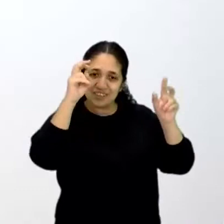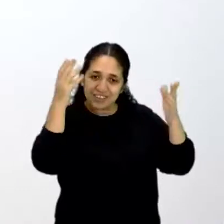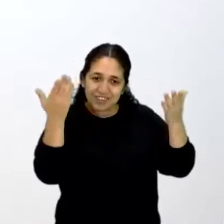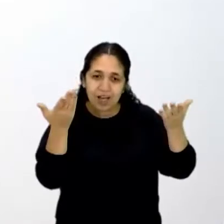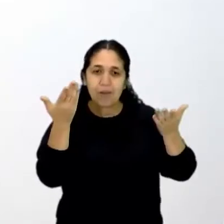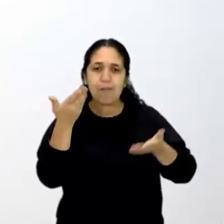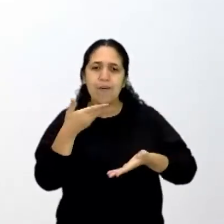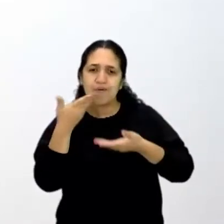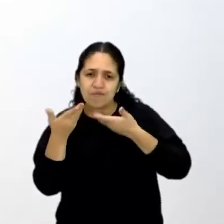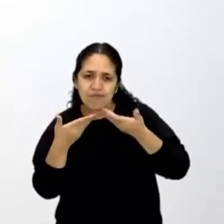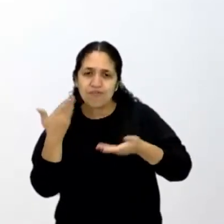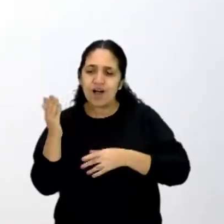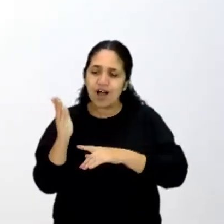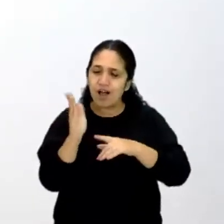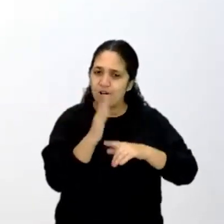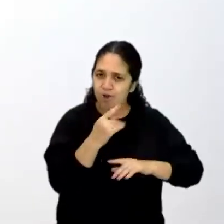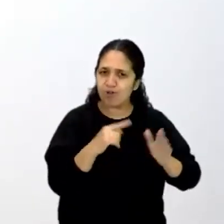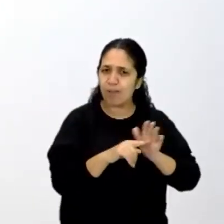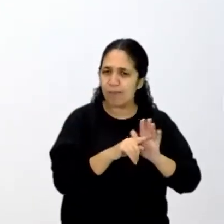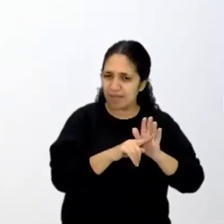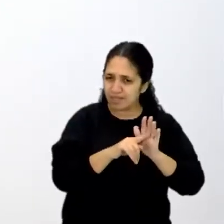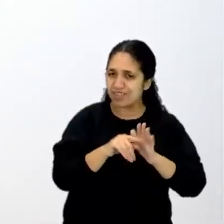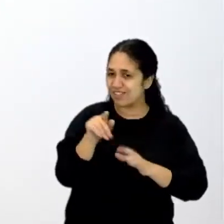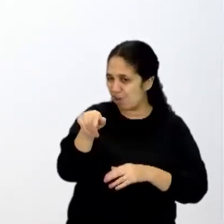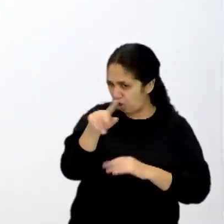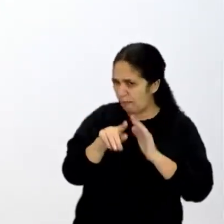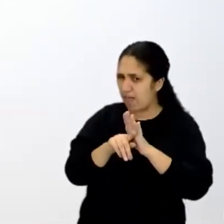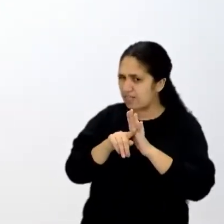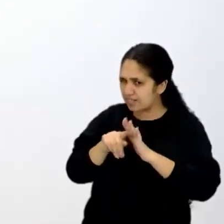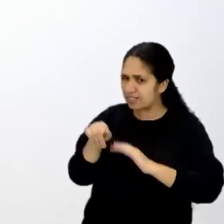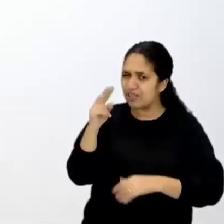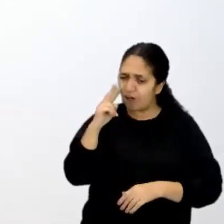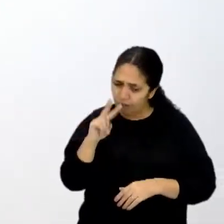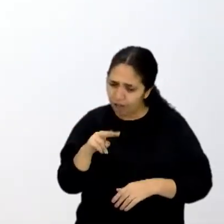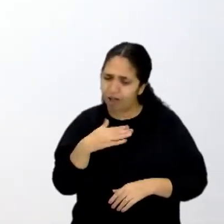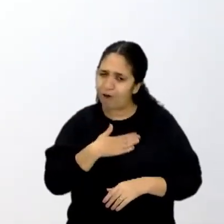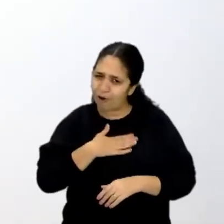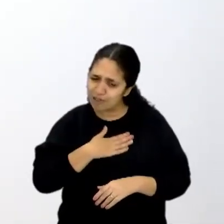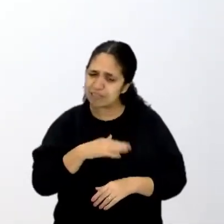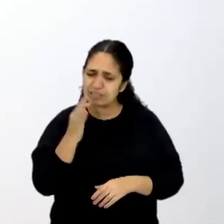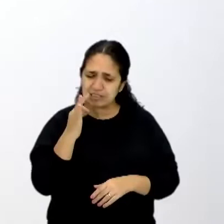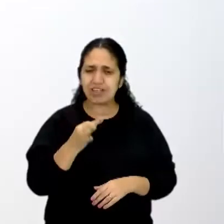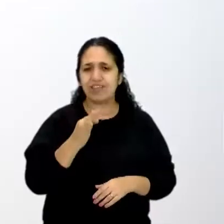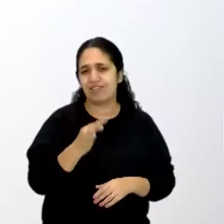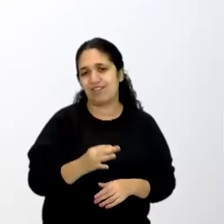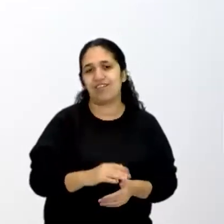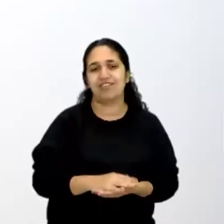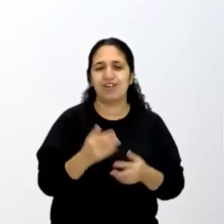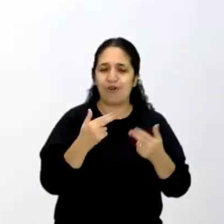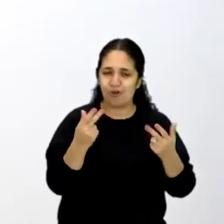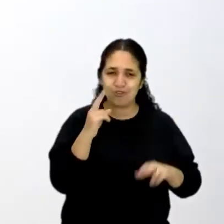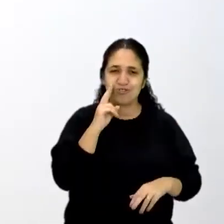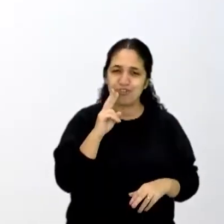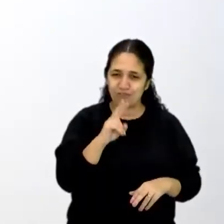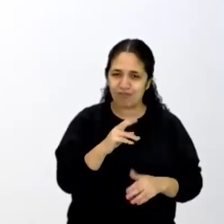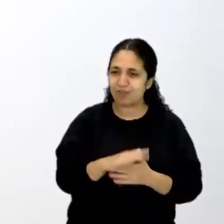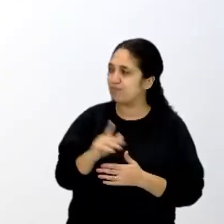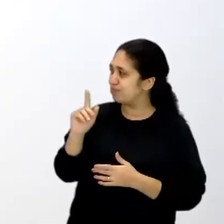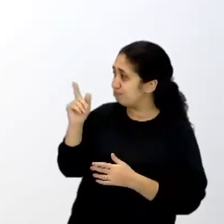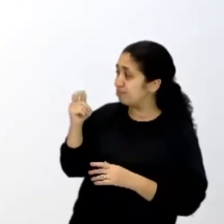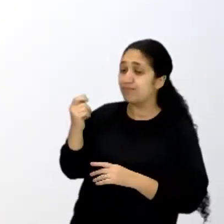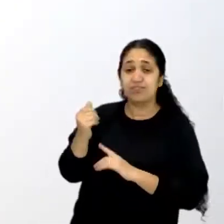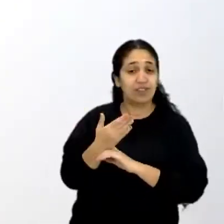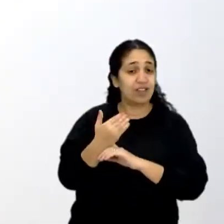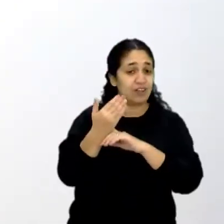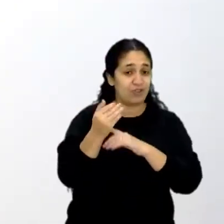as pesquisas. Pesquisem aí que vocês vão ver. Tenho certeza que irão gostar das imagens que verão, tá bom? Então, as novas